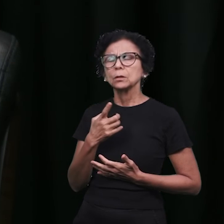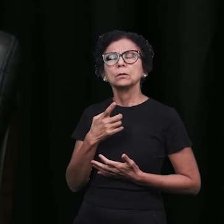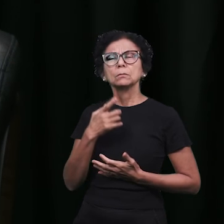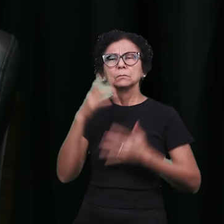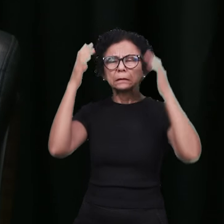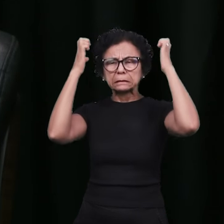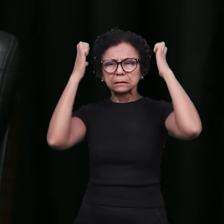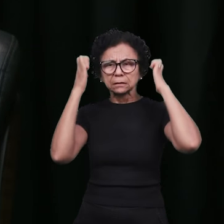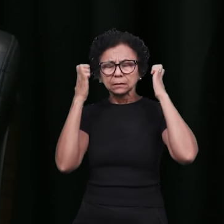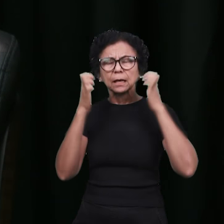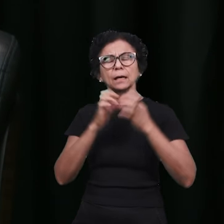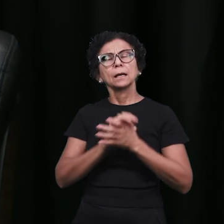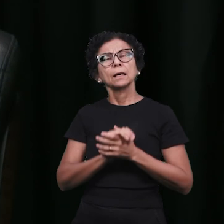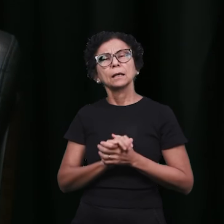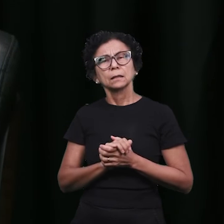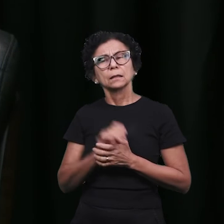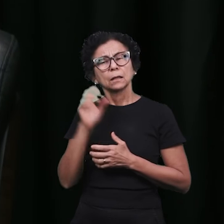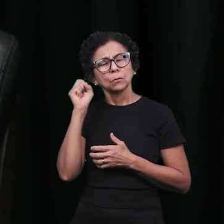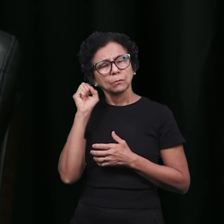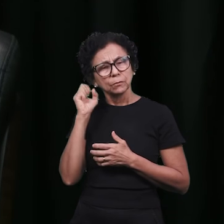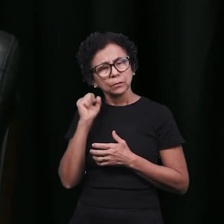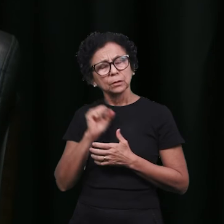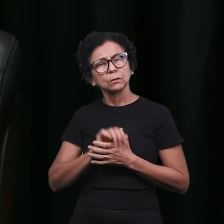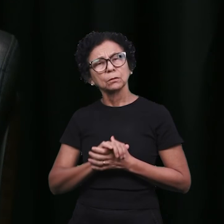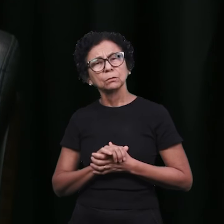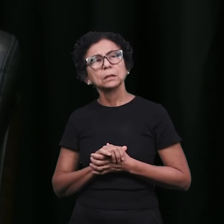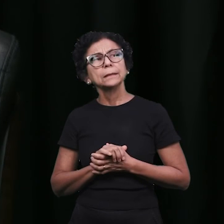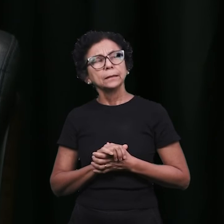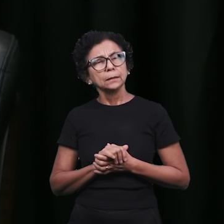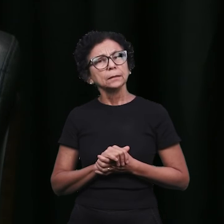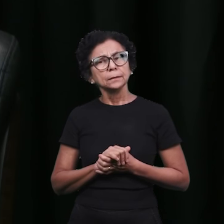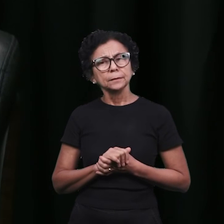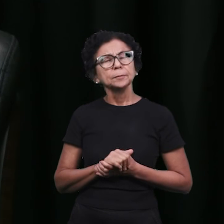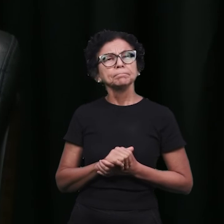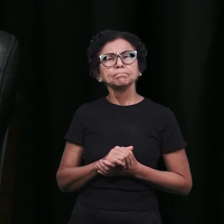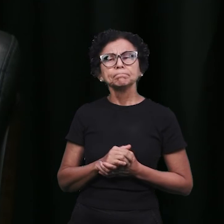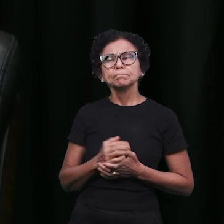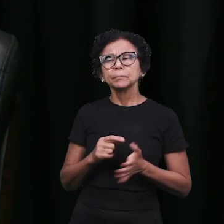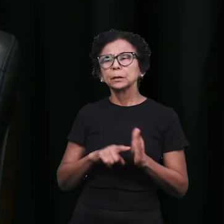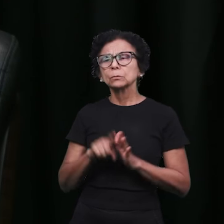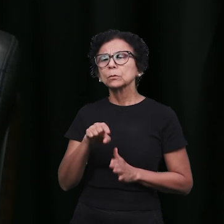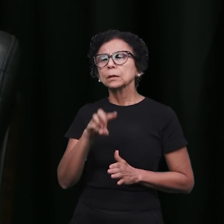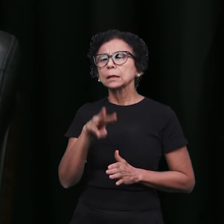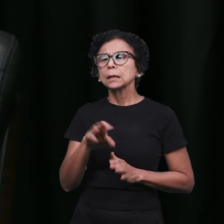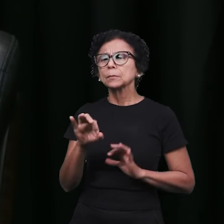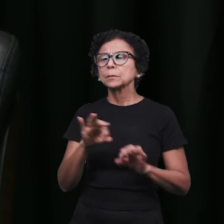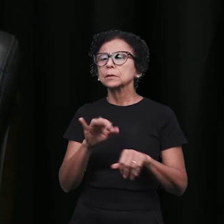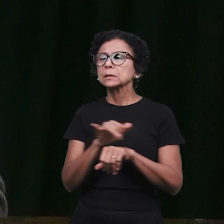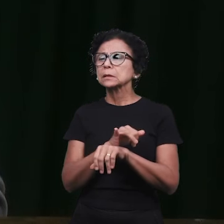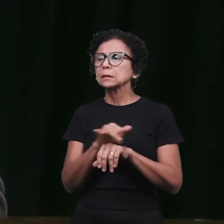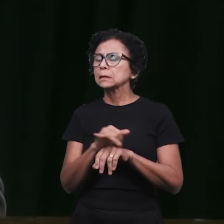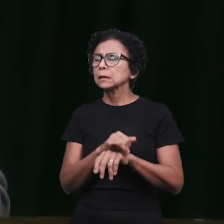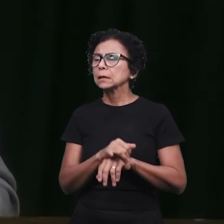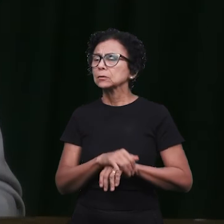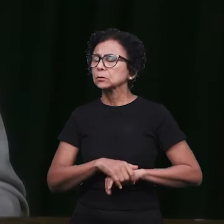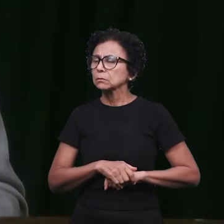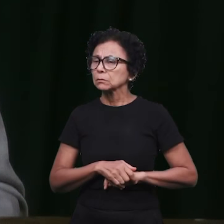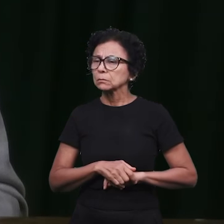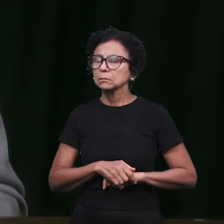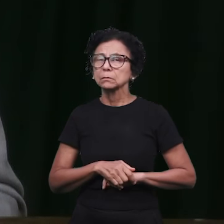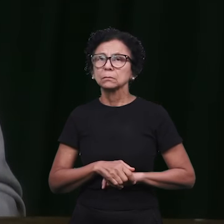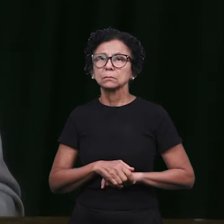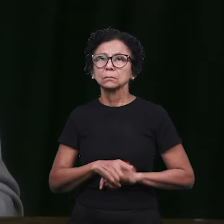adversa que o povo estava enfrentando. Eu queria que o senhor desenvolvesse esse assunto para os nossos ouvintes. Isso. Agora é importante nós